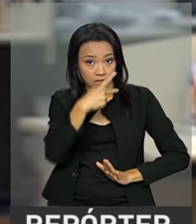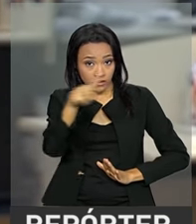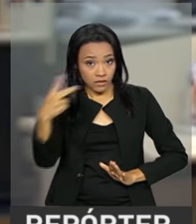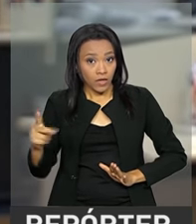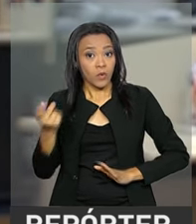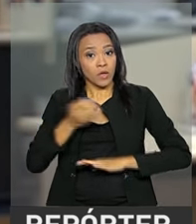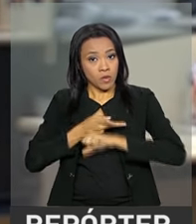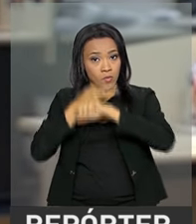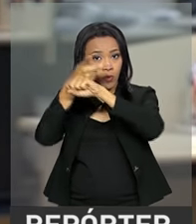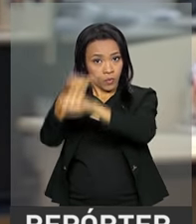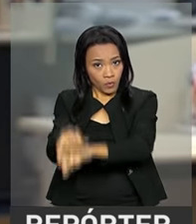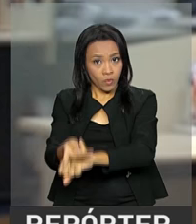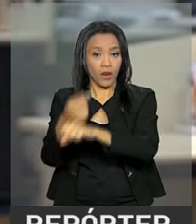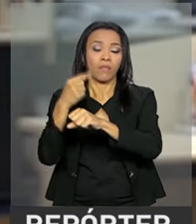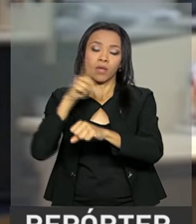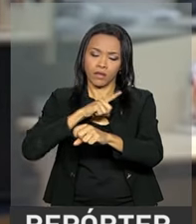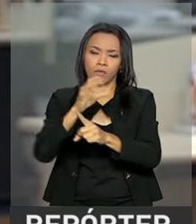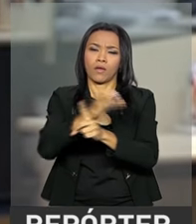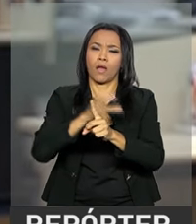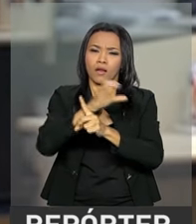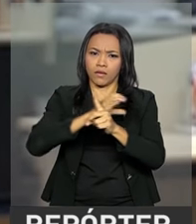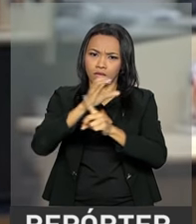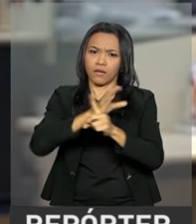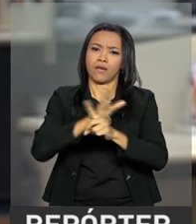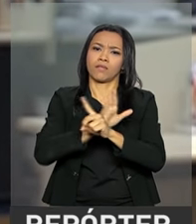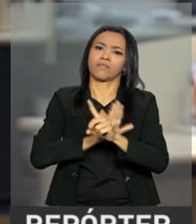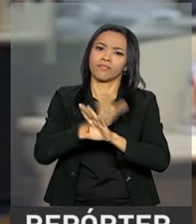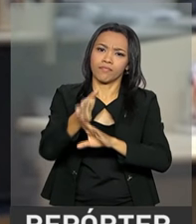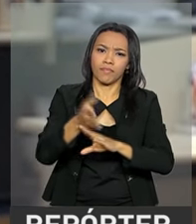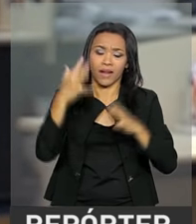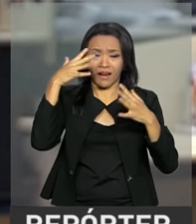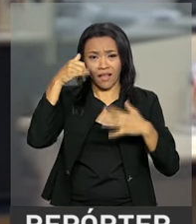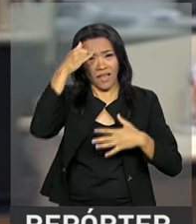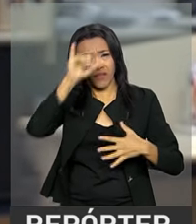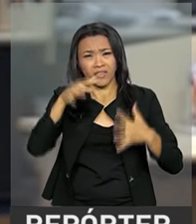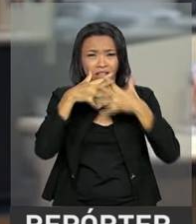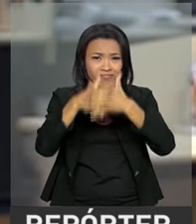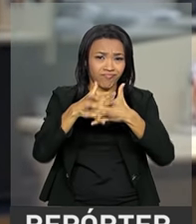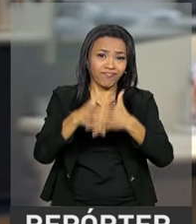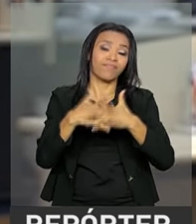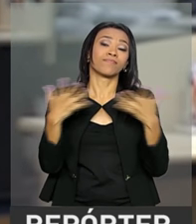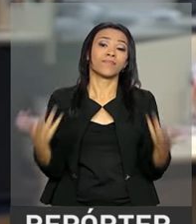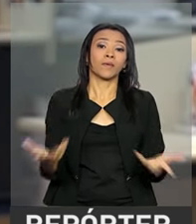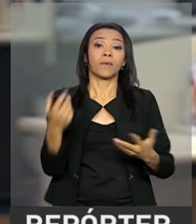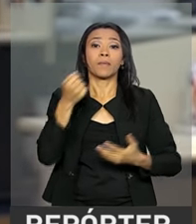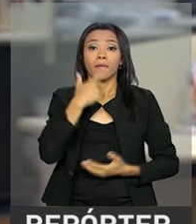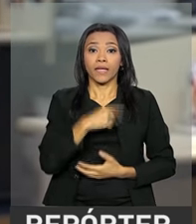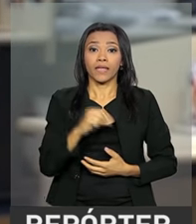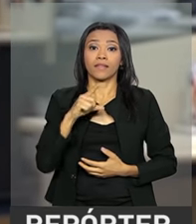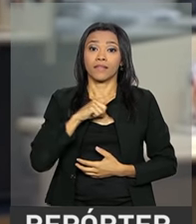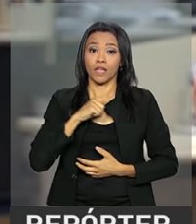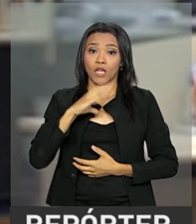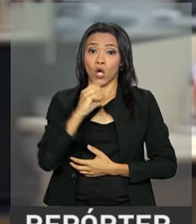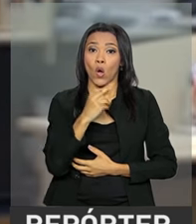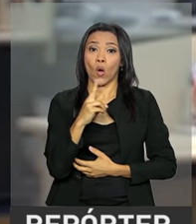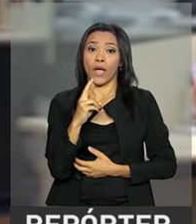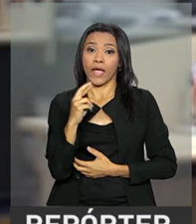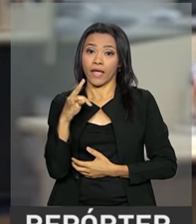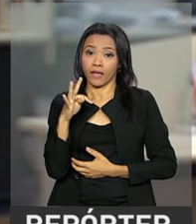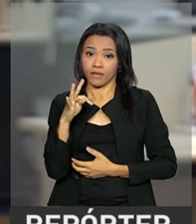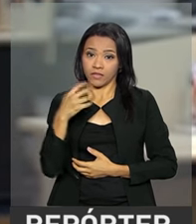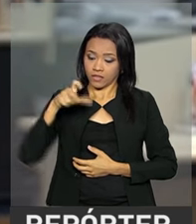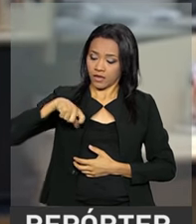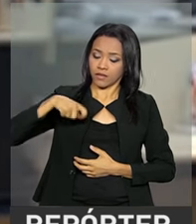agências de acordo com o calendário divulgado para não haver transtornos. Para correntistas do Banco do Brasil, o crédito em conta será feito a partir